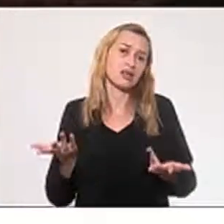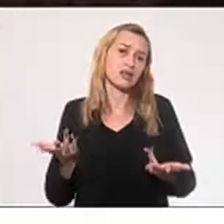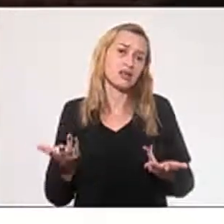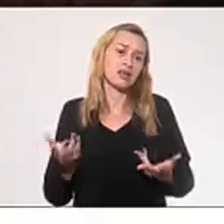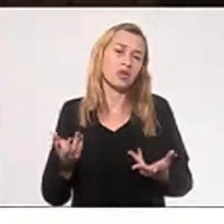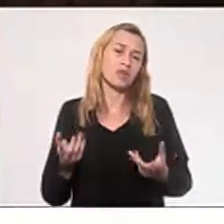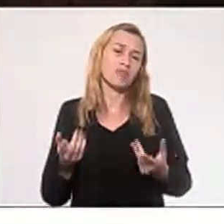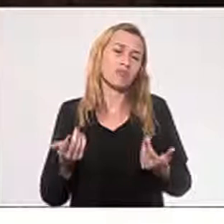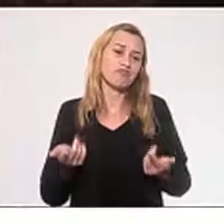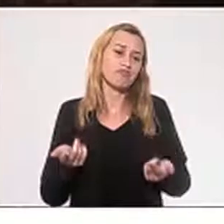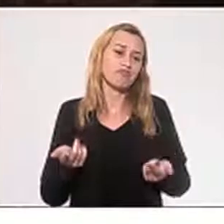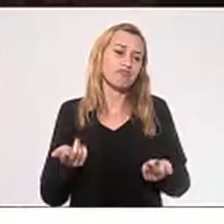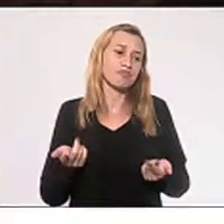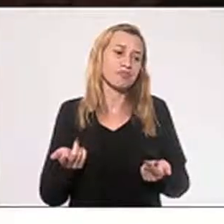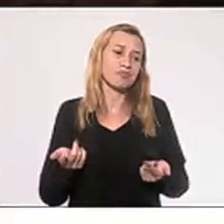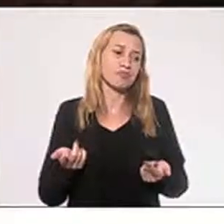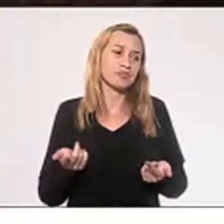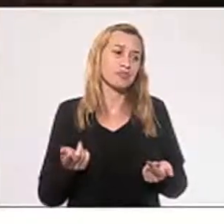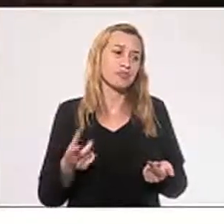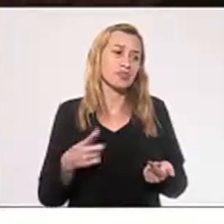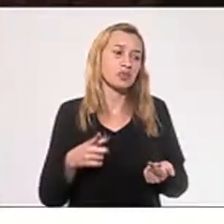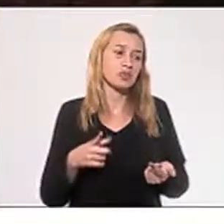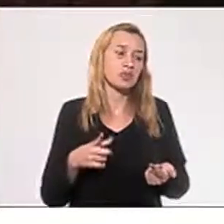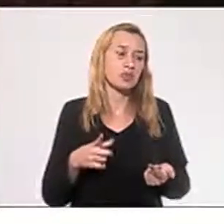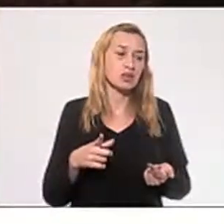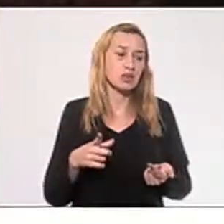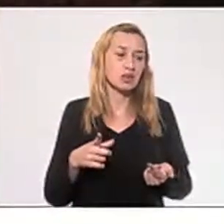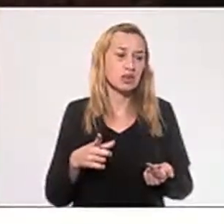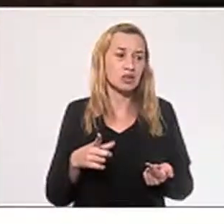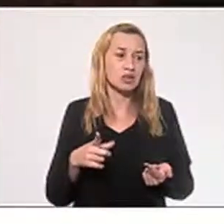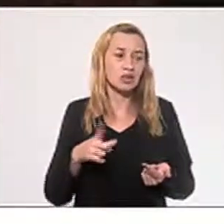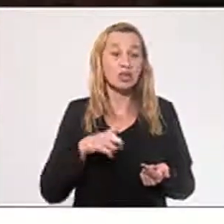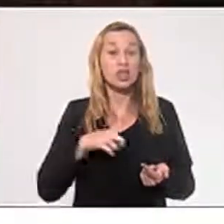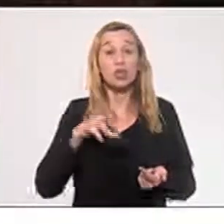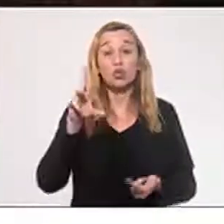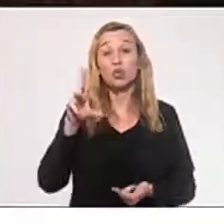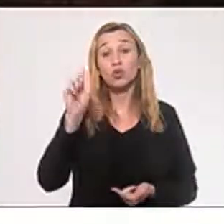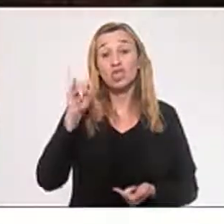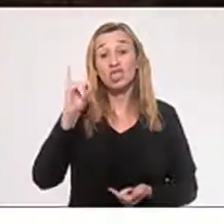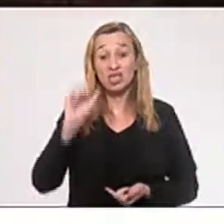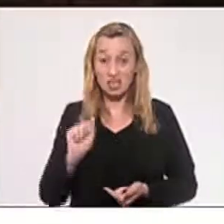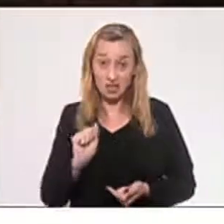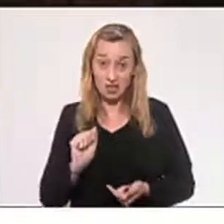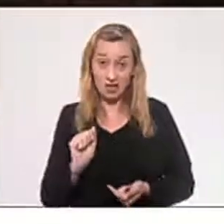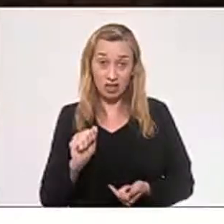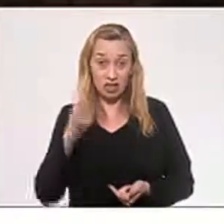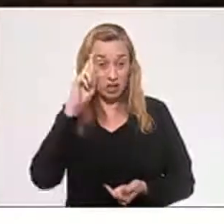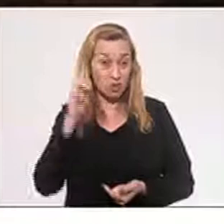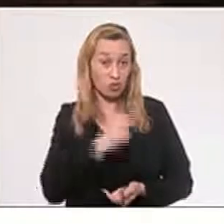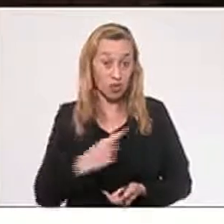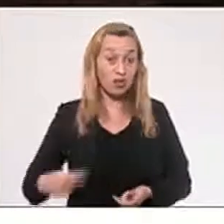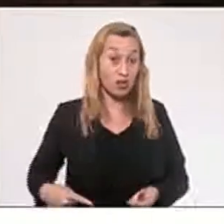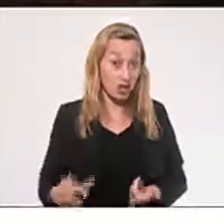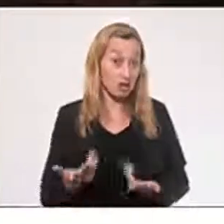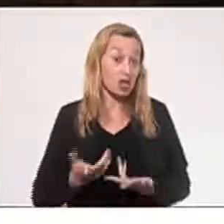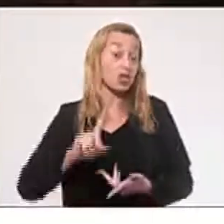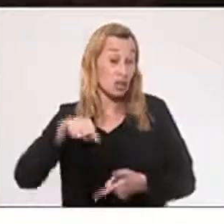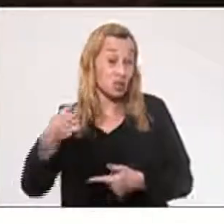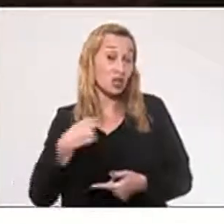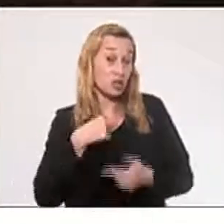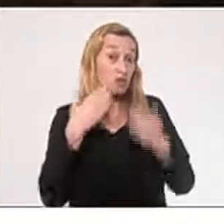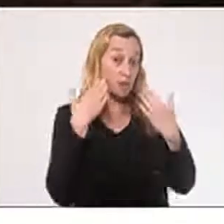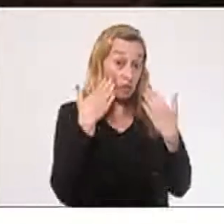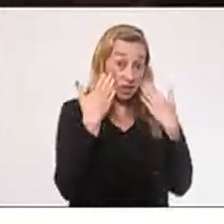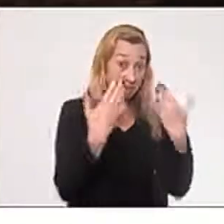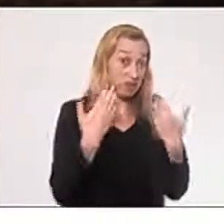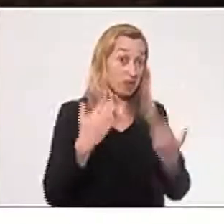até porque tem uma pseudo-usina, senhor presidente. Depois eu vou lhe apresentar a